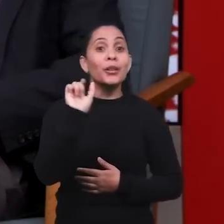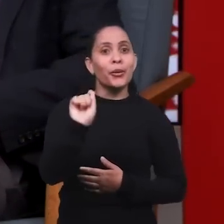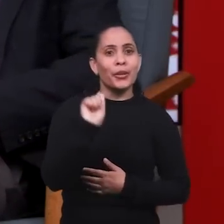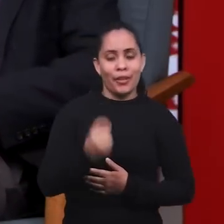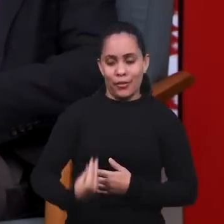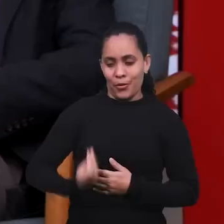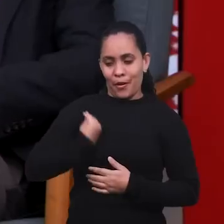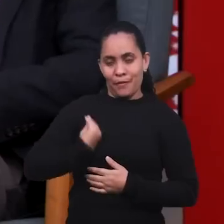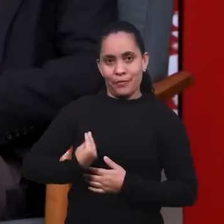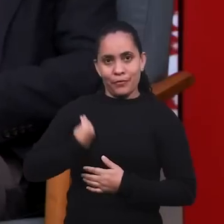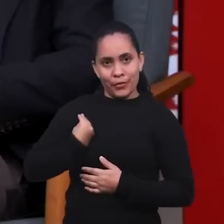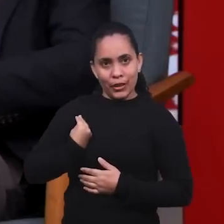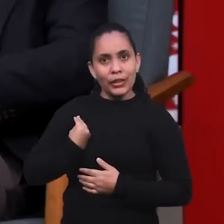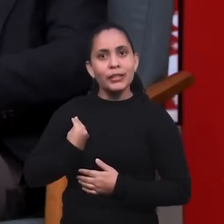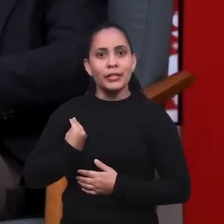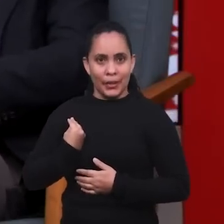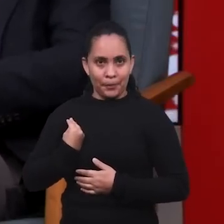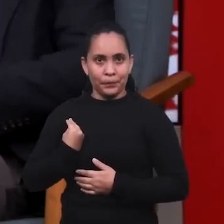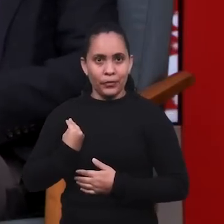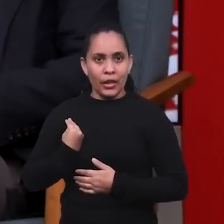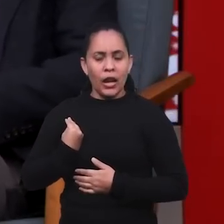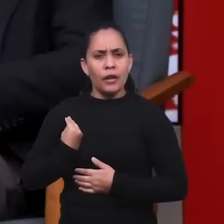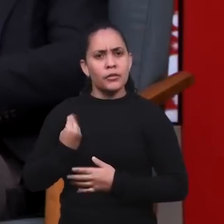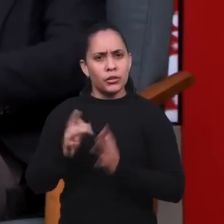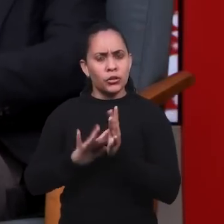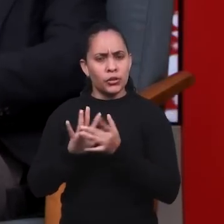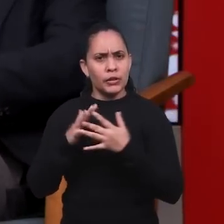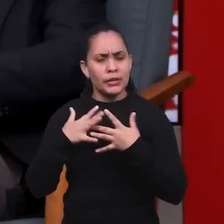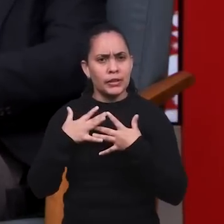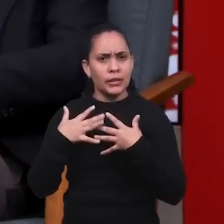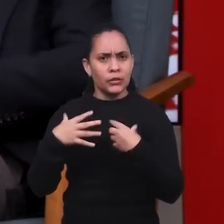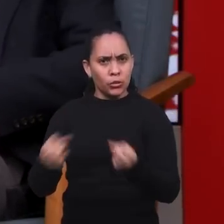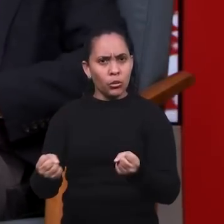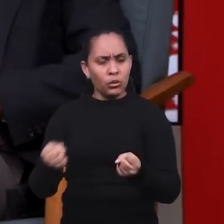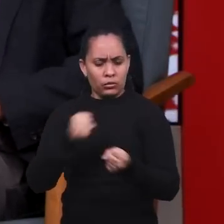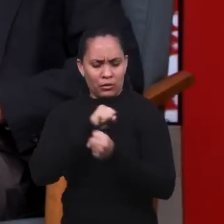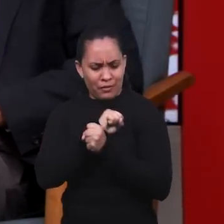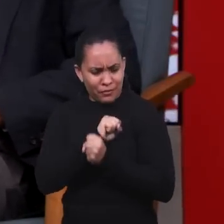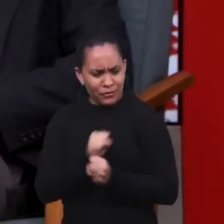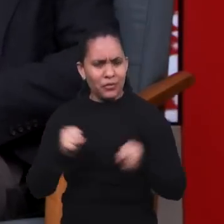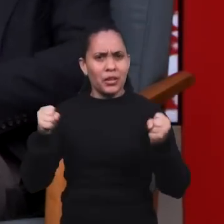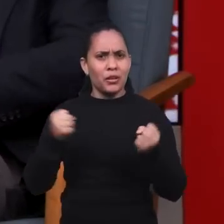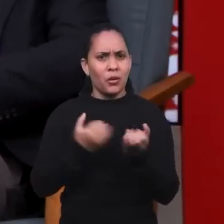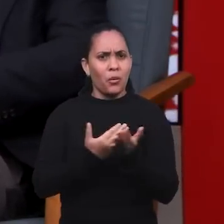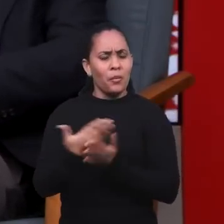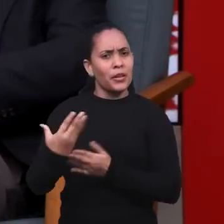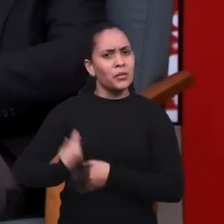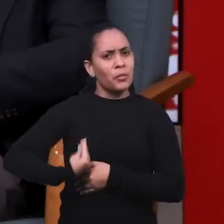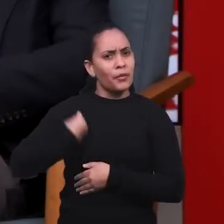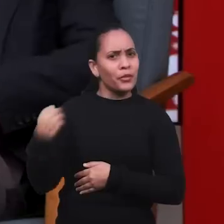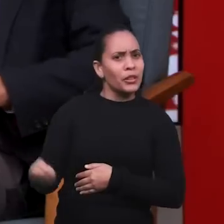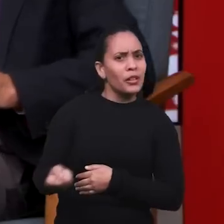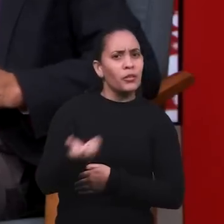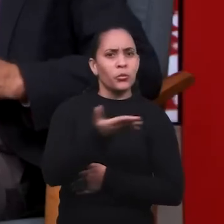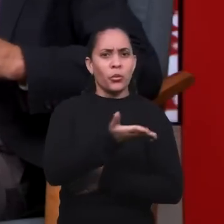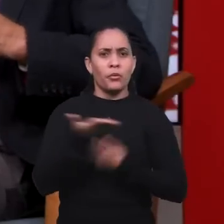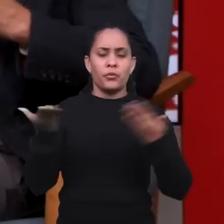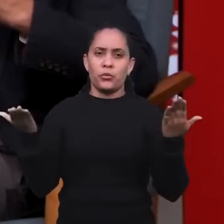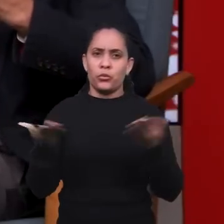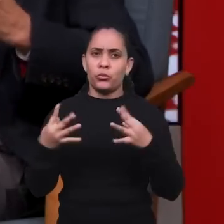dele, na presença, ele foi curado, foi liberto do seu pecado, ele começa uma nova vida,